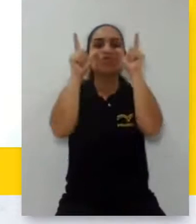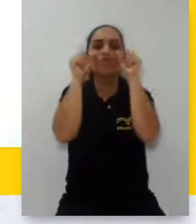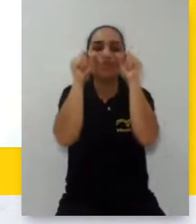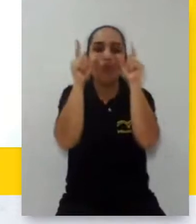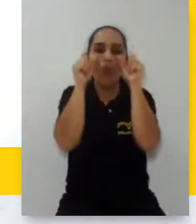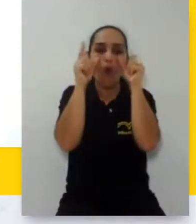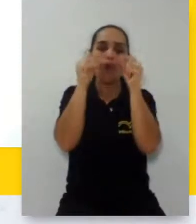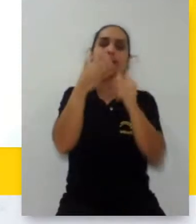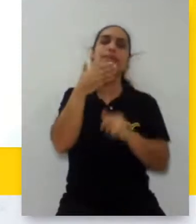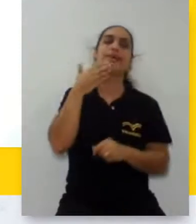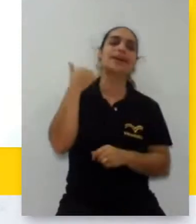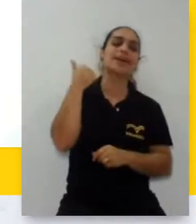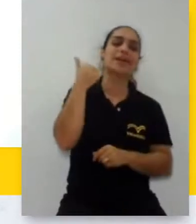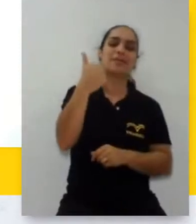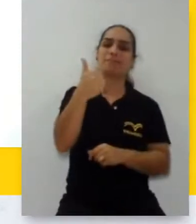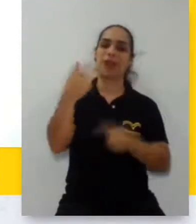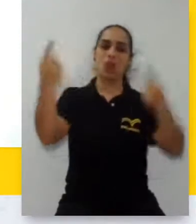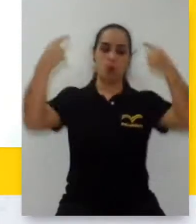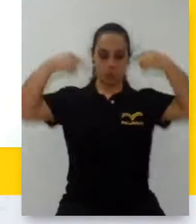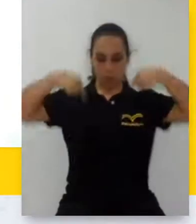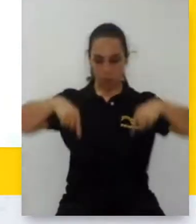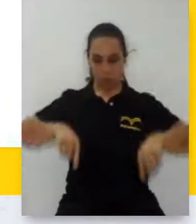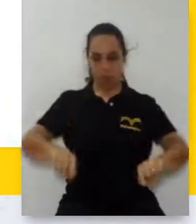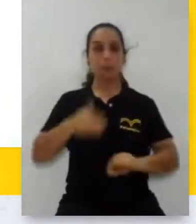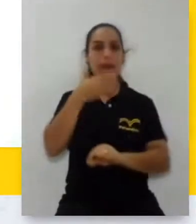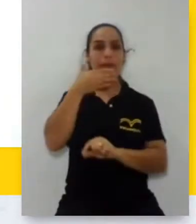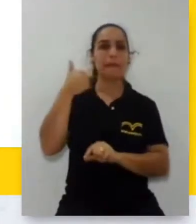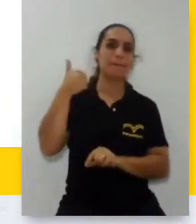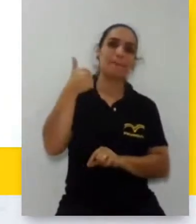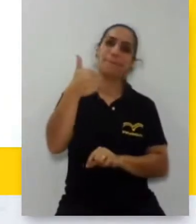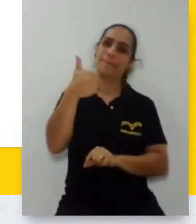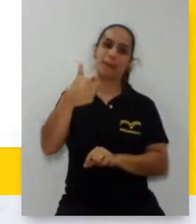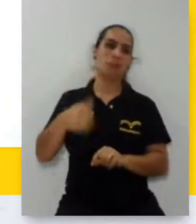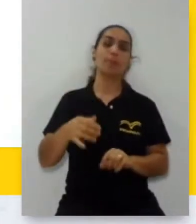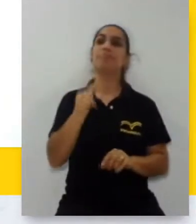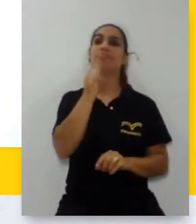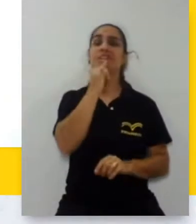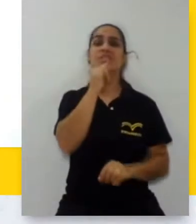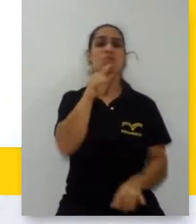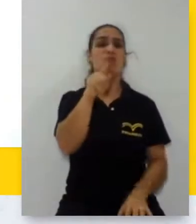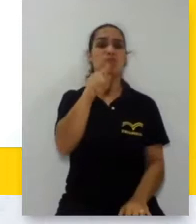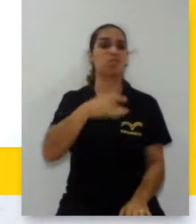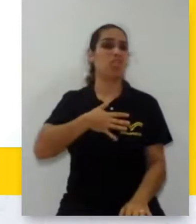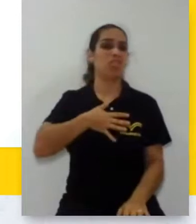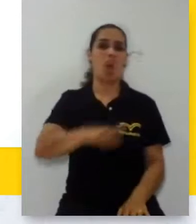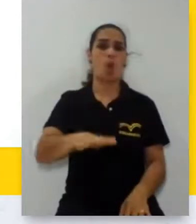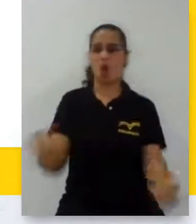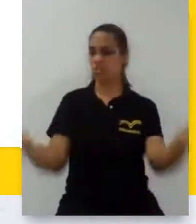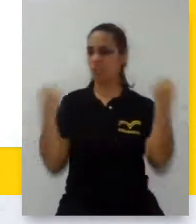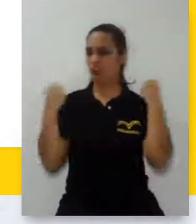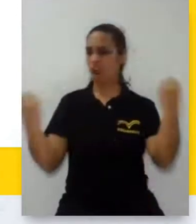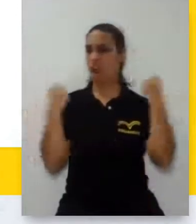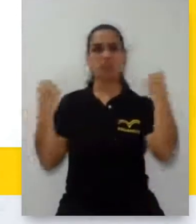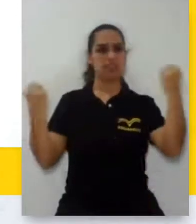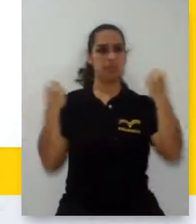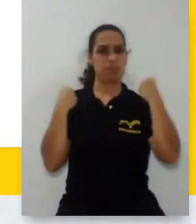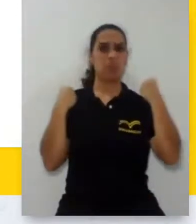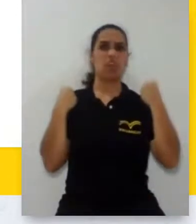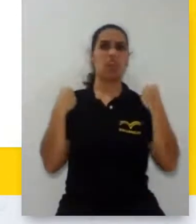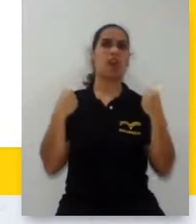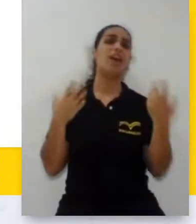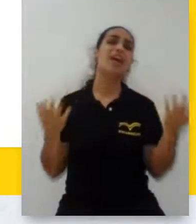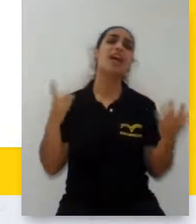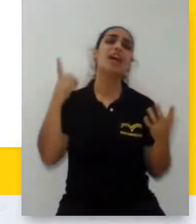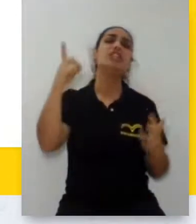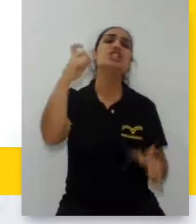se você não gosta do que você está fazendo, eu não gosto de academia, não gosto do ambiente de academia, não gosto de musculação, vai ser mais difícil você ficar com aquele